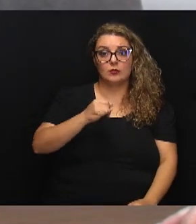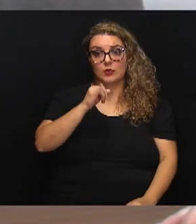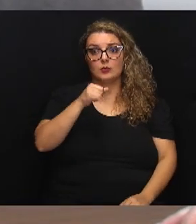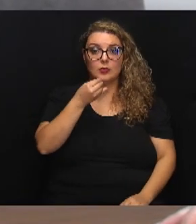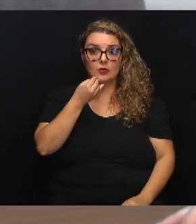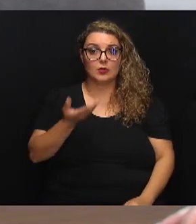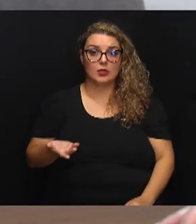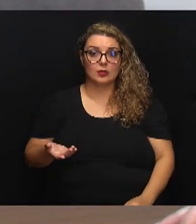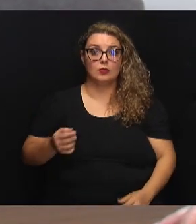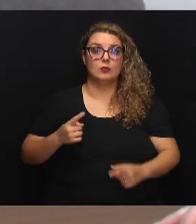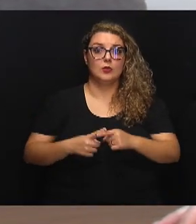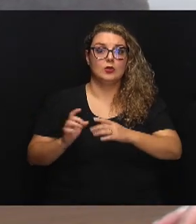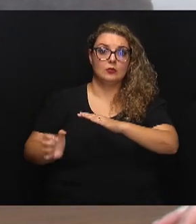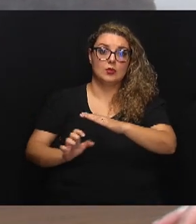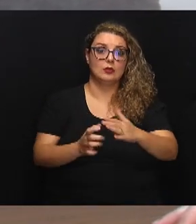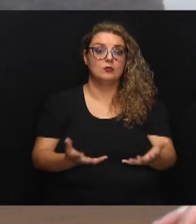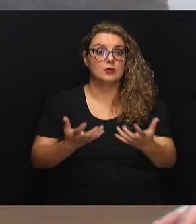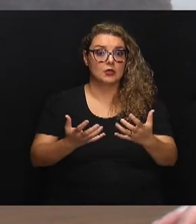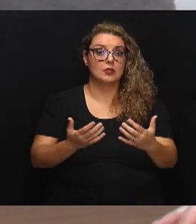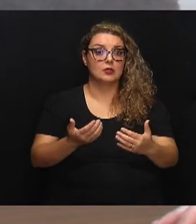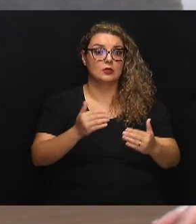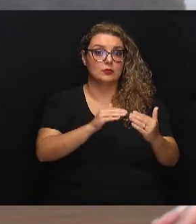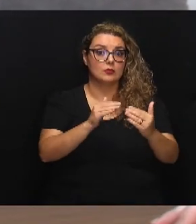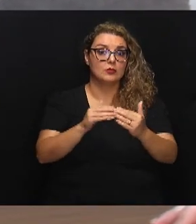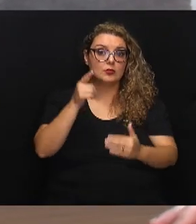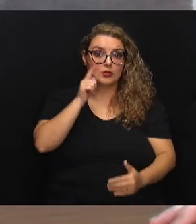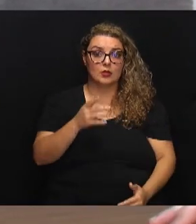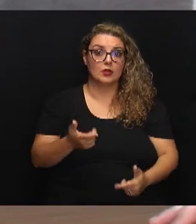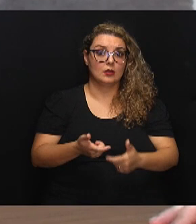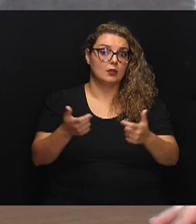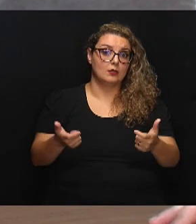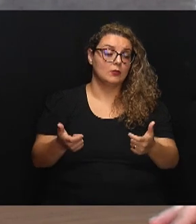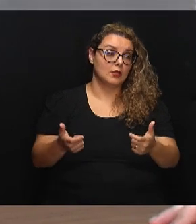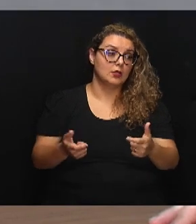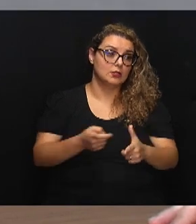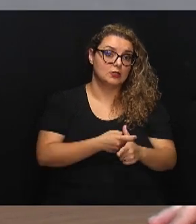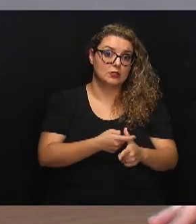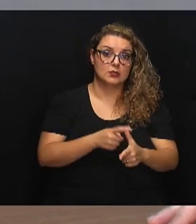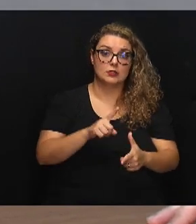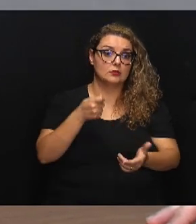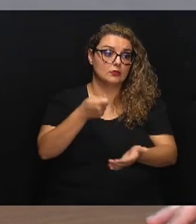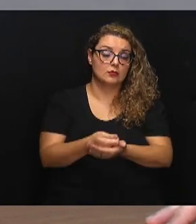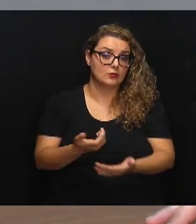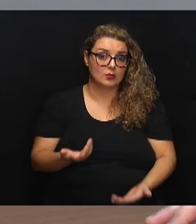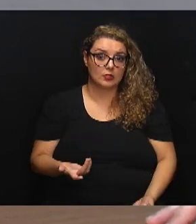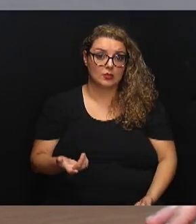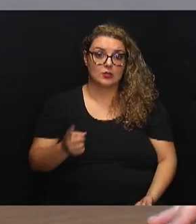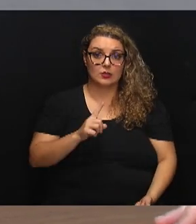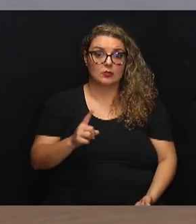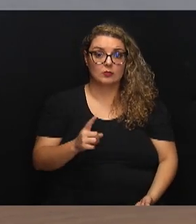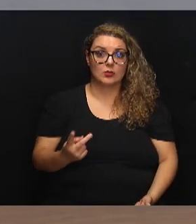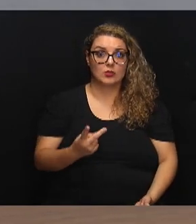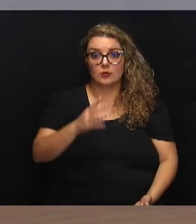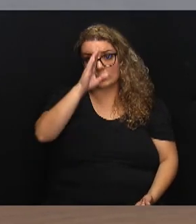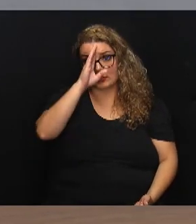estão muito sedentas a conseguir fazer esses acordos, porque a maioria dessa dívida não foi paga, não pelo valor principal, porque o juros